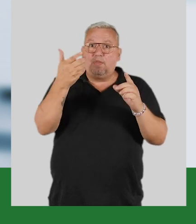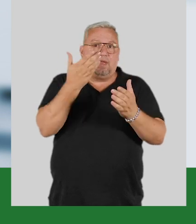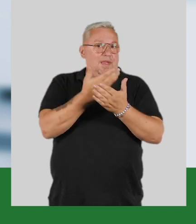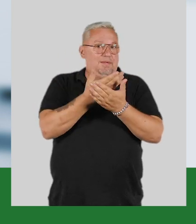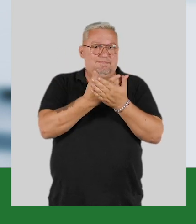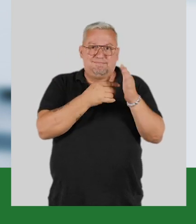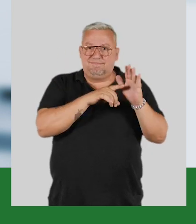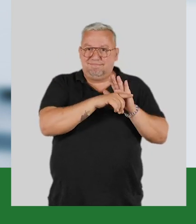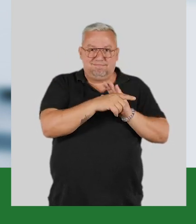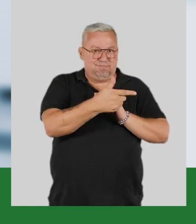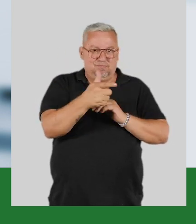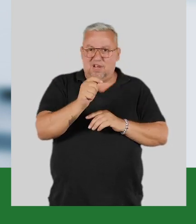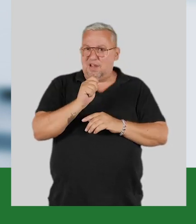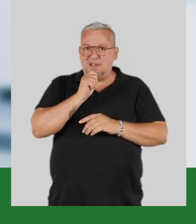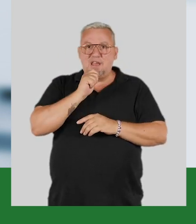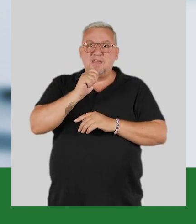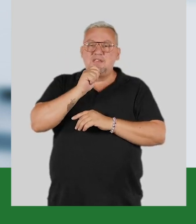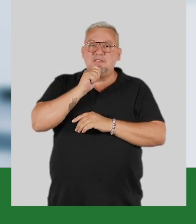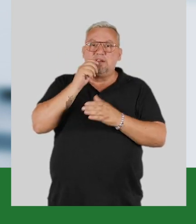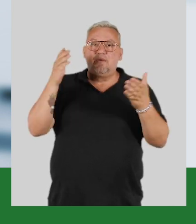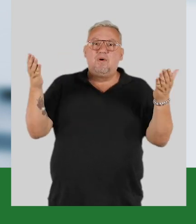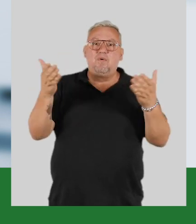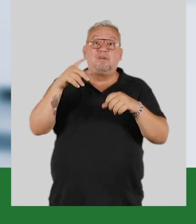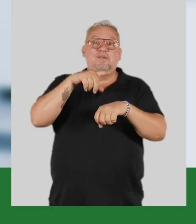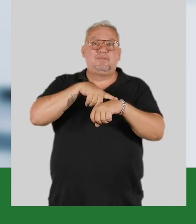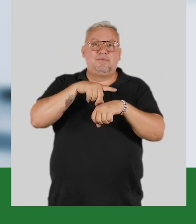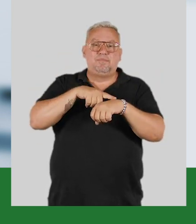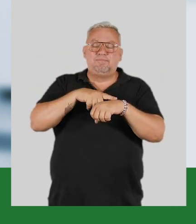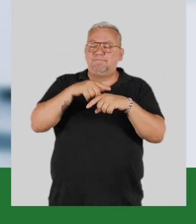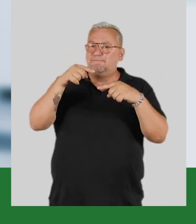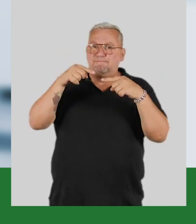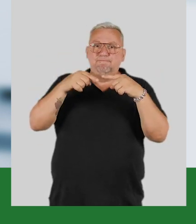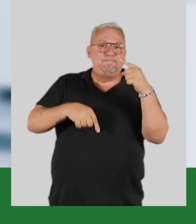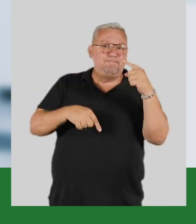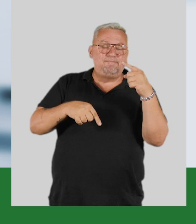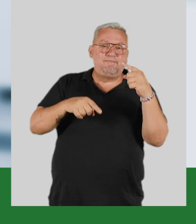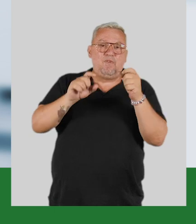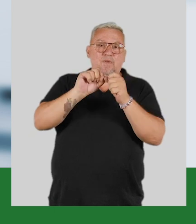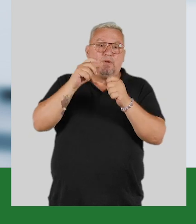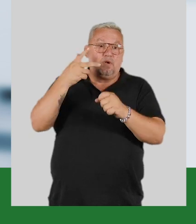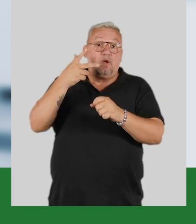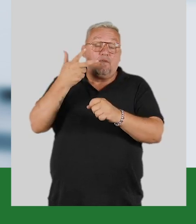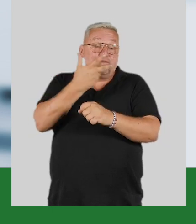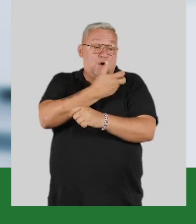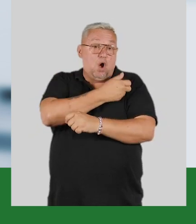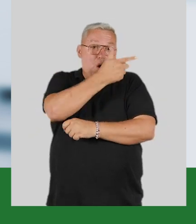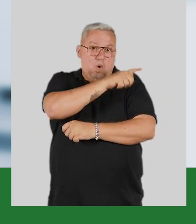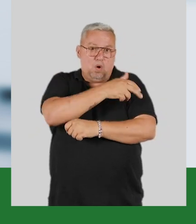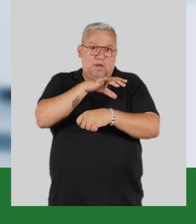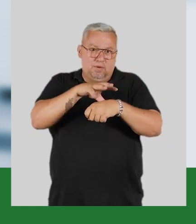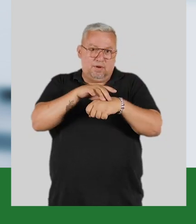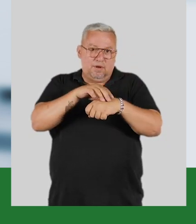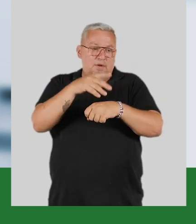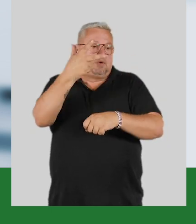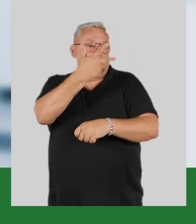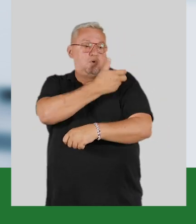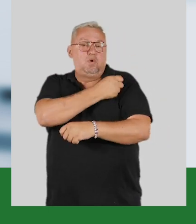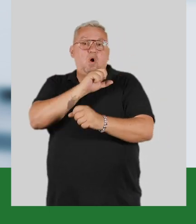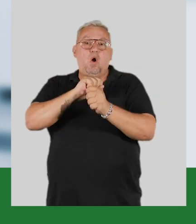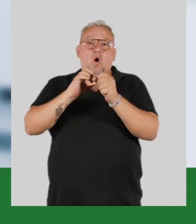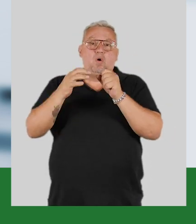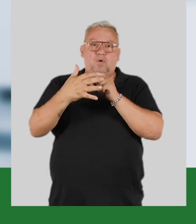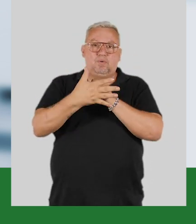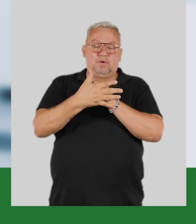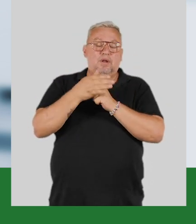que validam isso. Tá? Então, neste momento, é contraindicado fazer vacinas concomitantes à